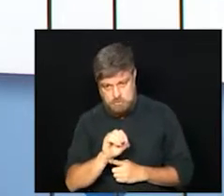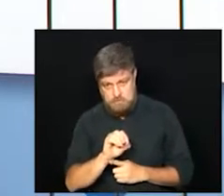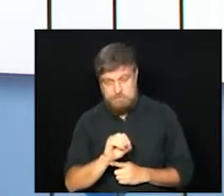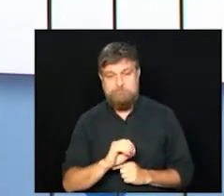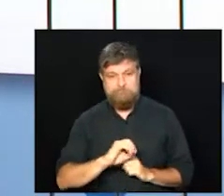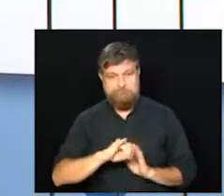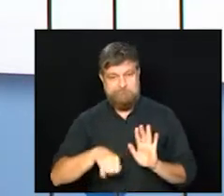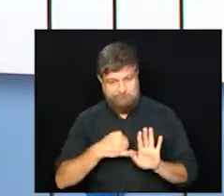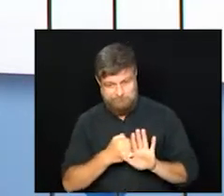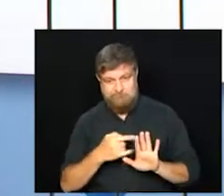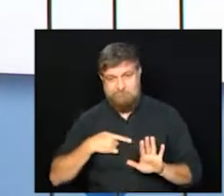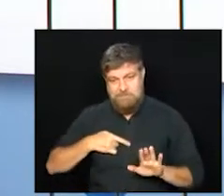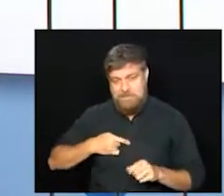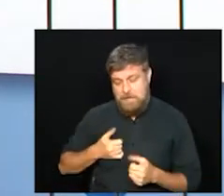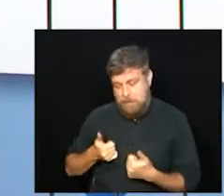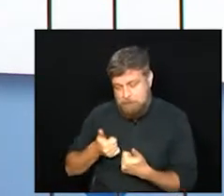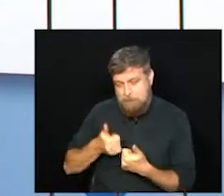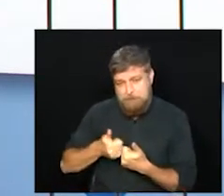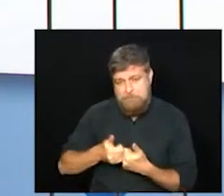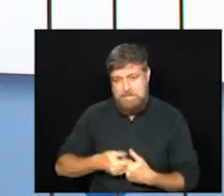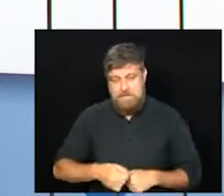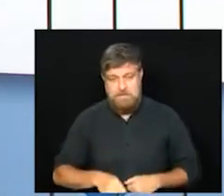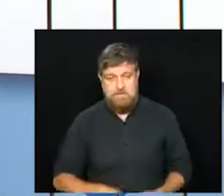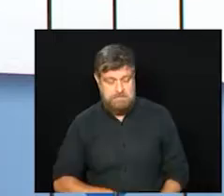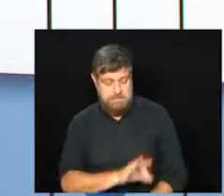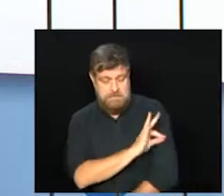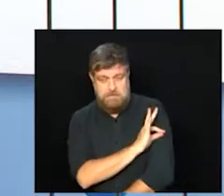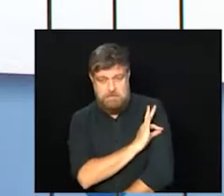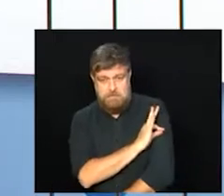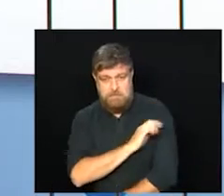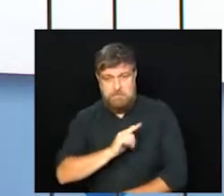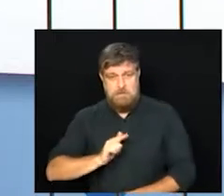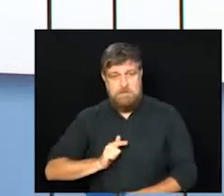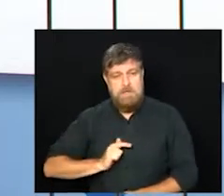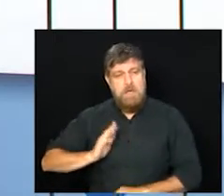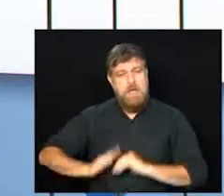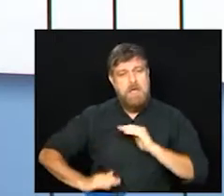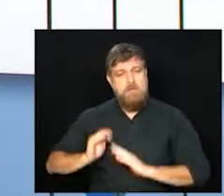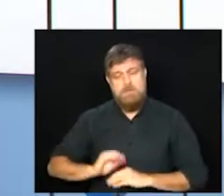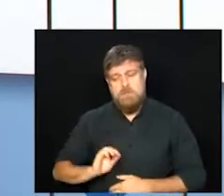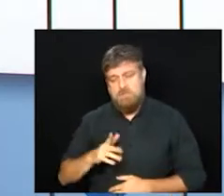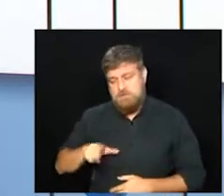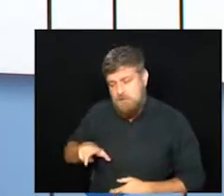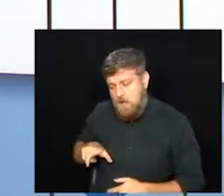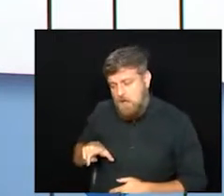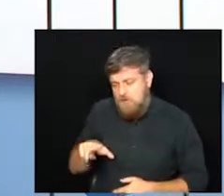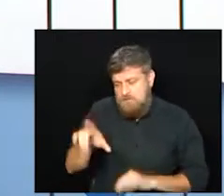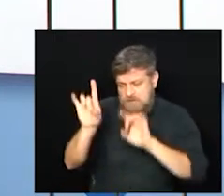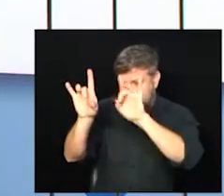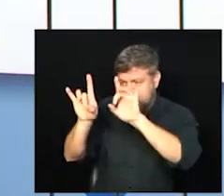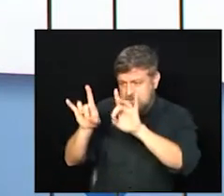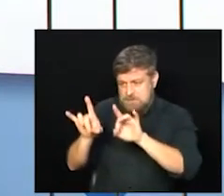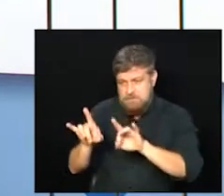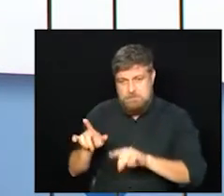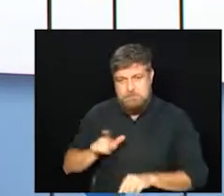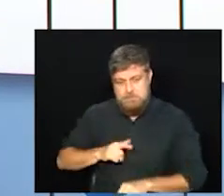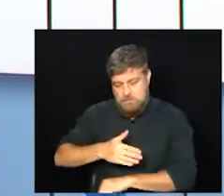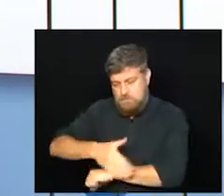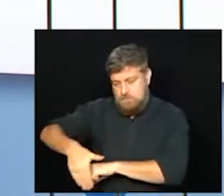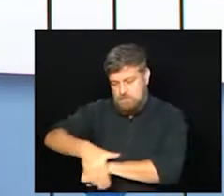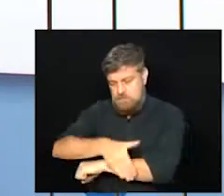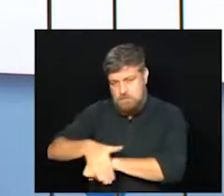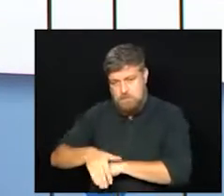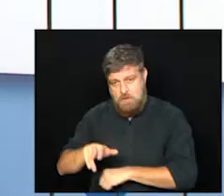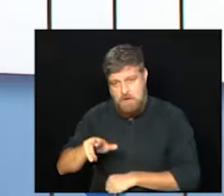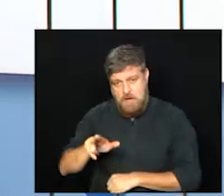próxima à Prefeitura Municipal, a sede da Prefeitura. A ação acontece com a faixa exclusiva entre a rua